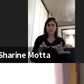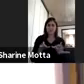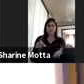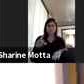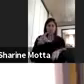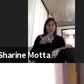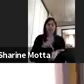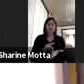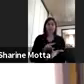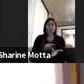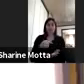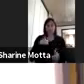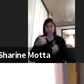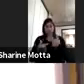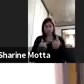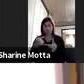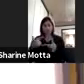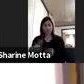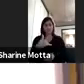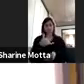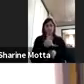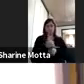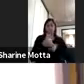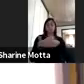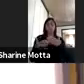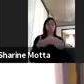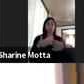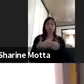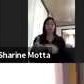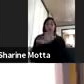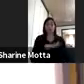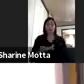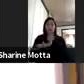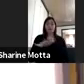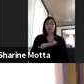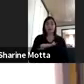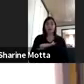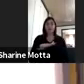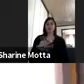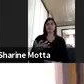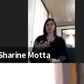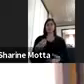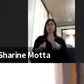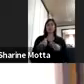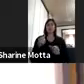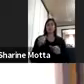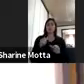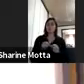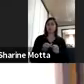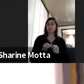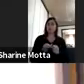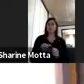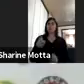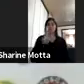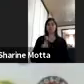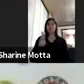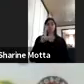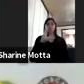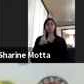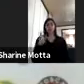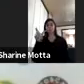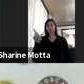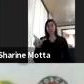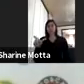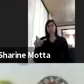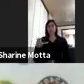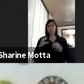eu metalúrgico, eu metalúrgica, eu metalúrgico que eventualmente já utilizei serviços sexuais. Vamos